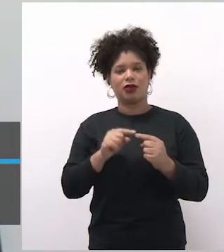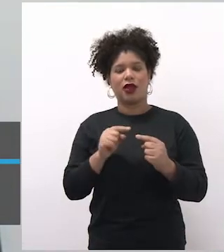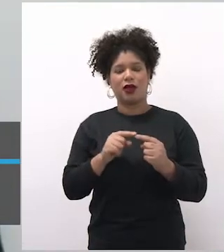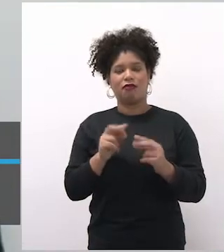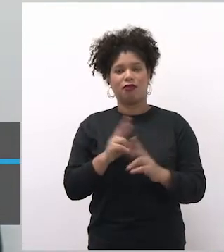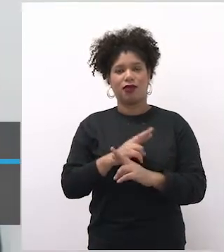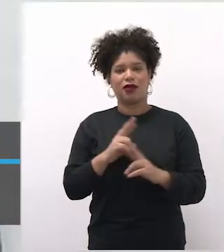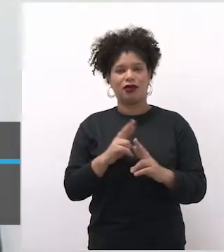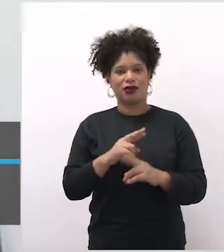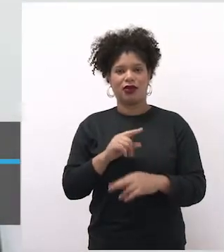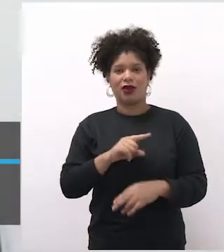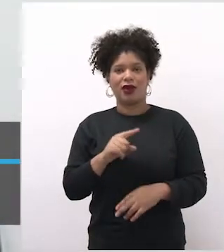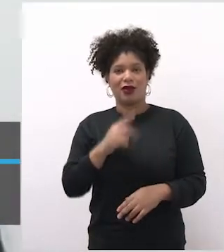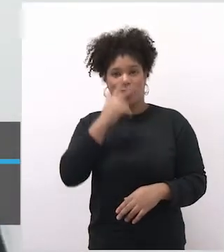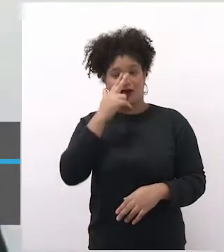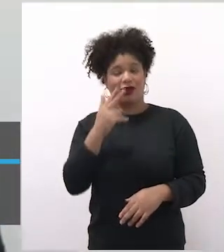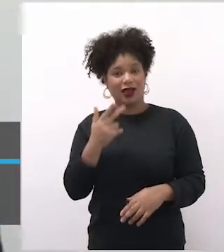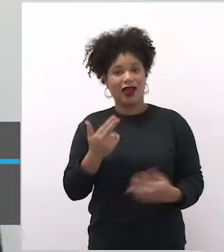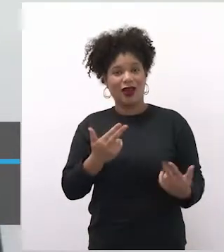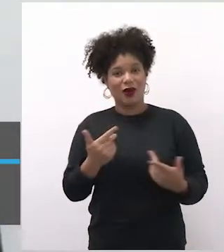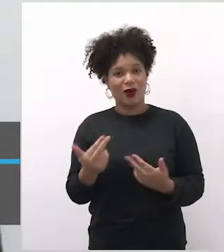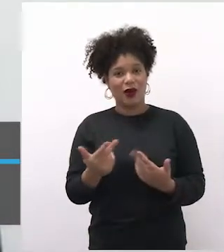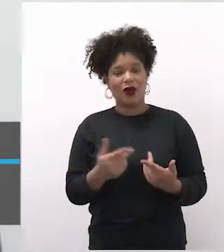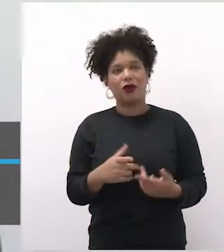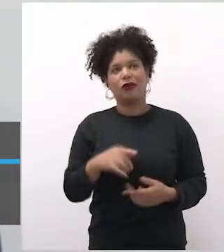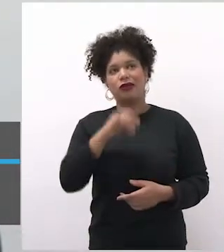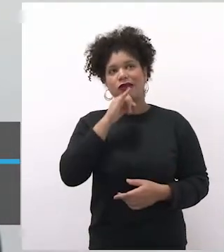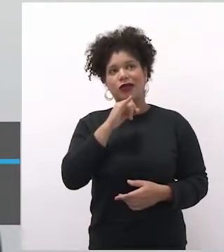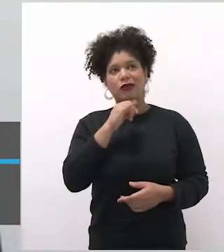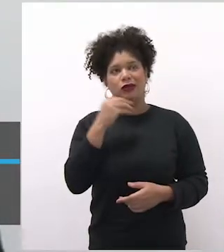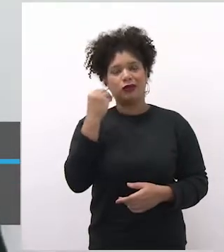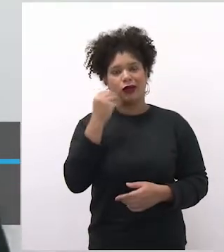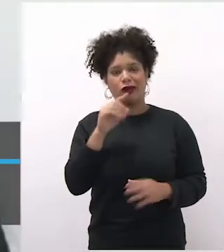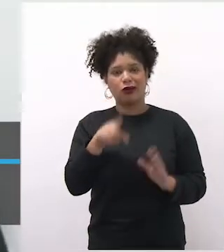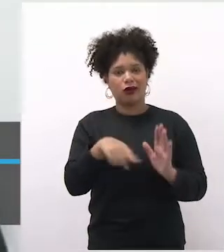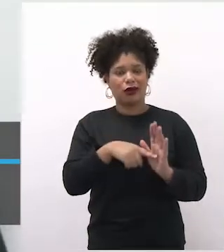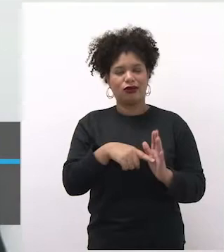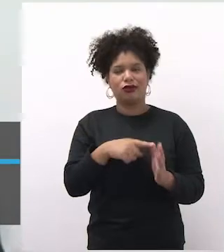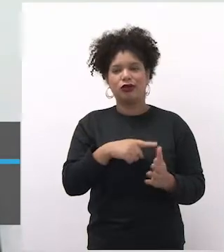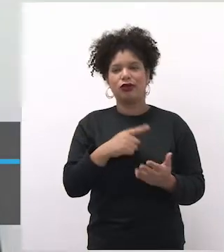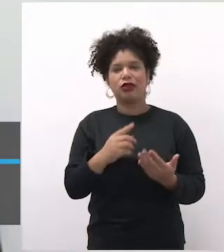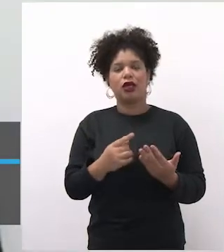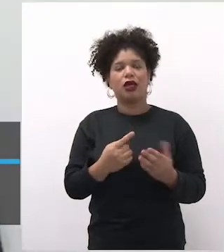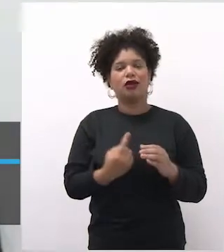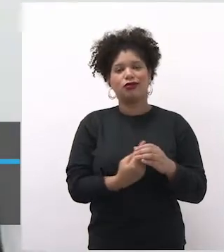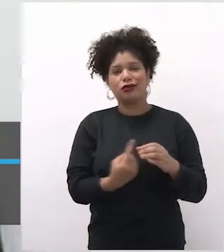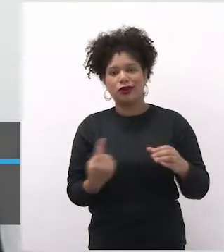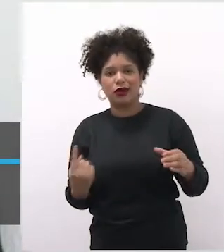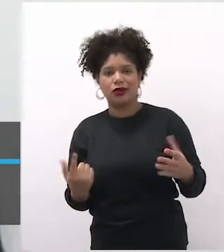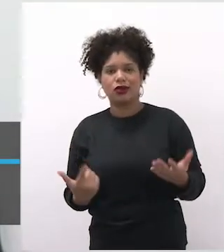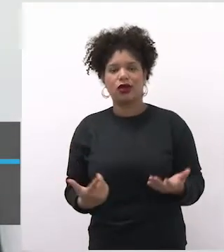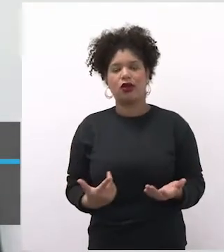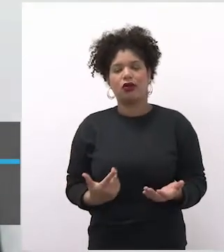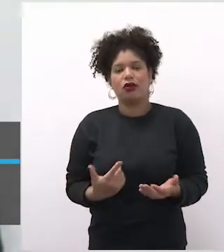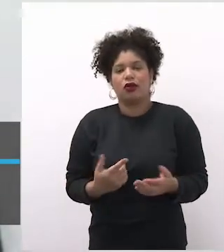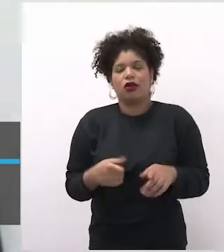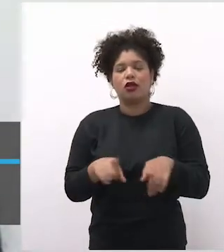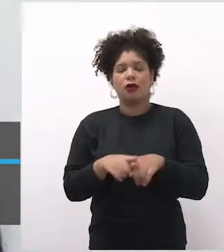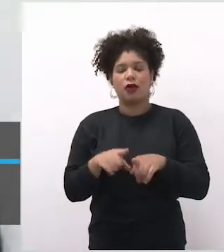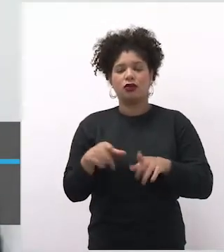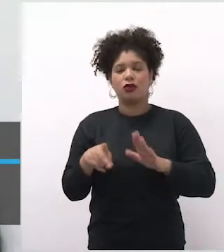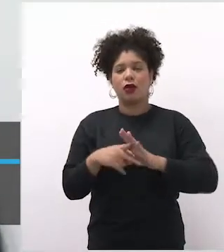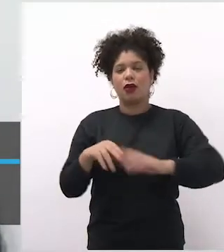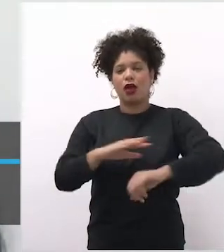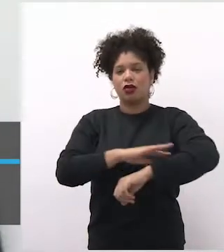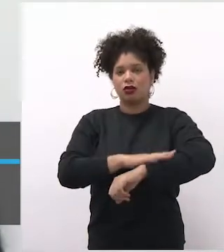que alguns deles passaram, né? Experiências de racismo, experiências de exclusão, e aí a gente fica muito feliz de ver o poder da